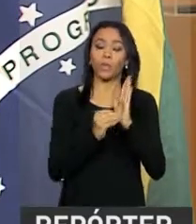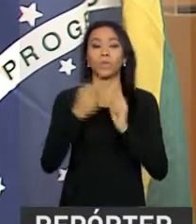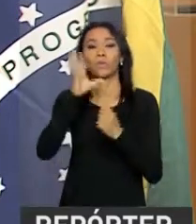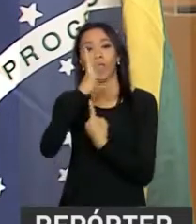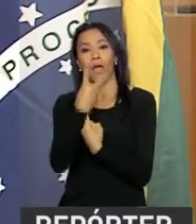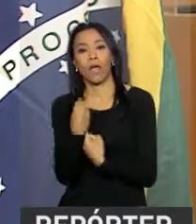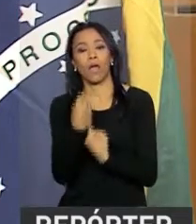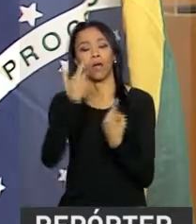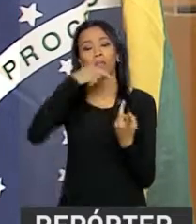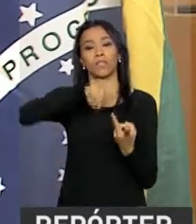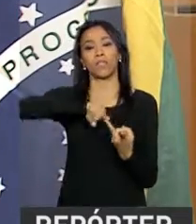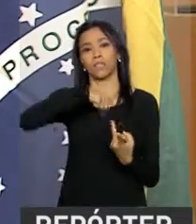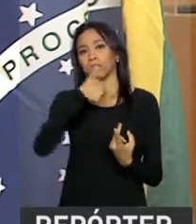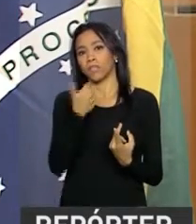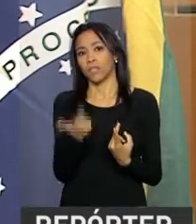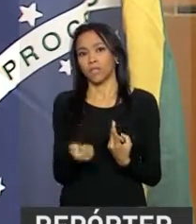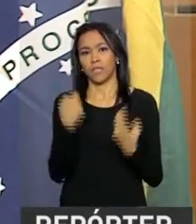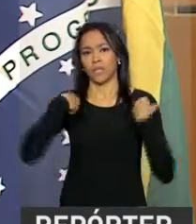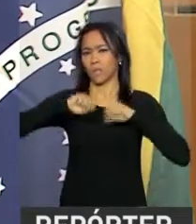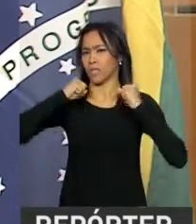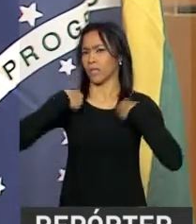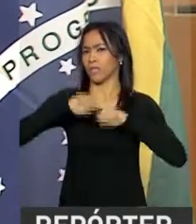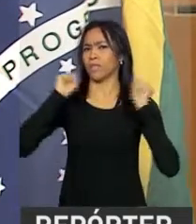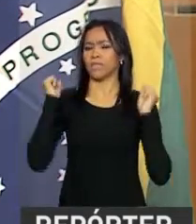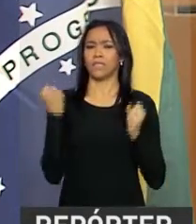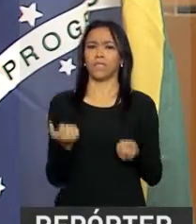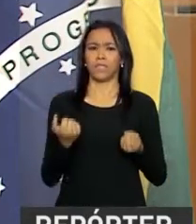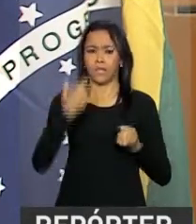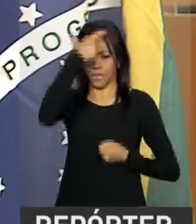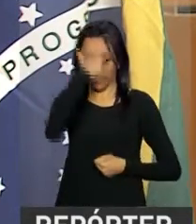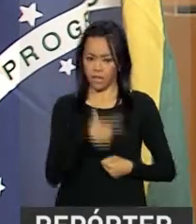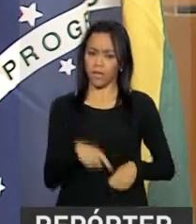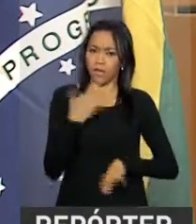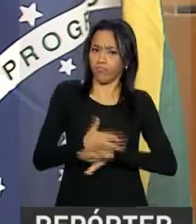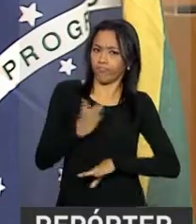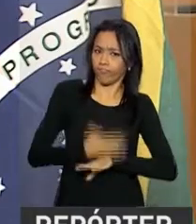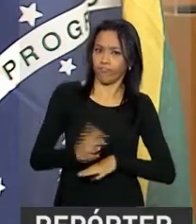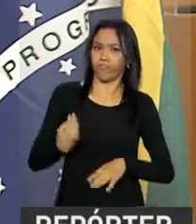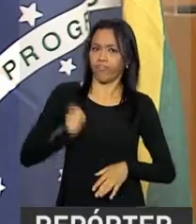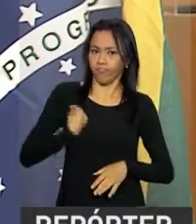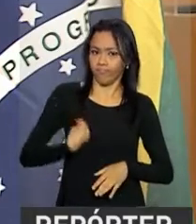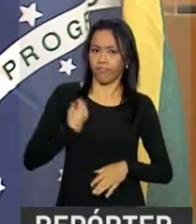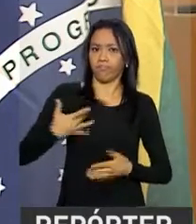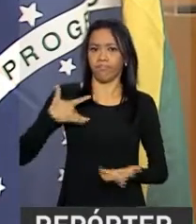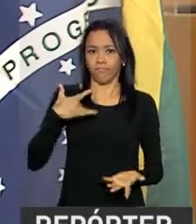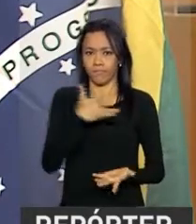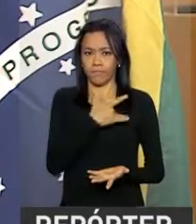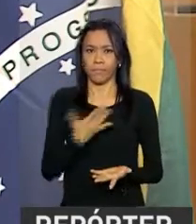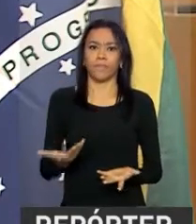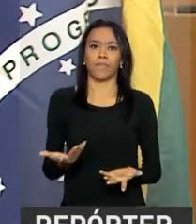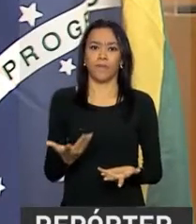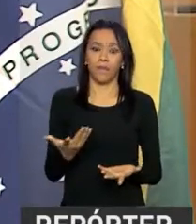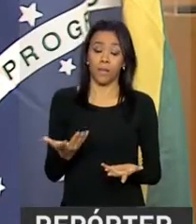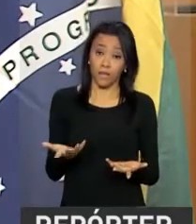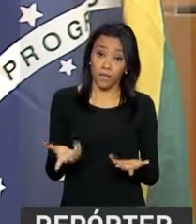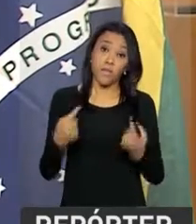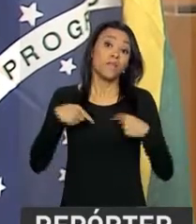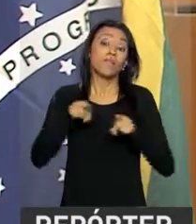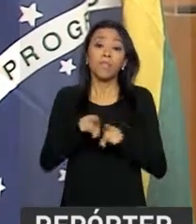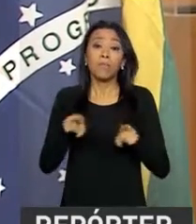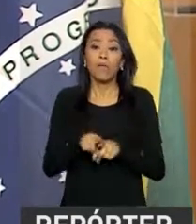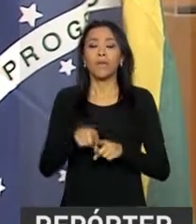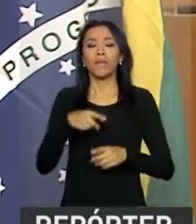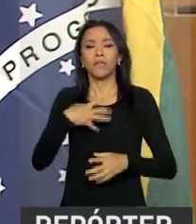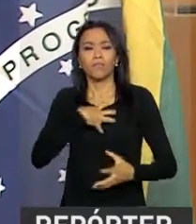a necessidade de educação física é prática de esportes como um componente que agrega saúde solidariedade